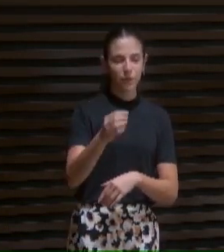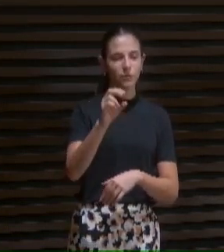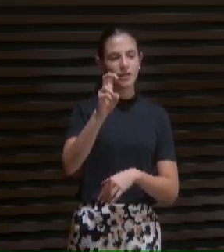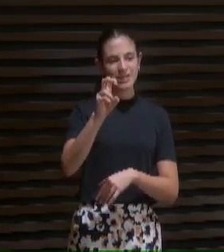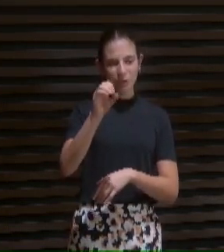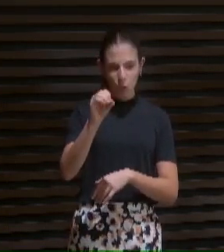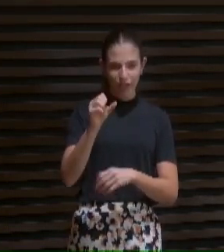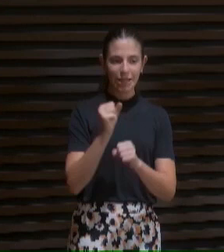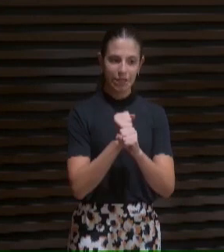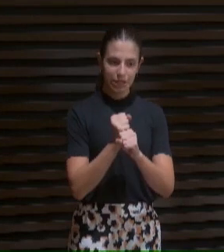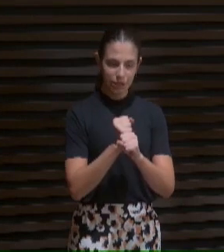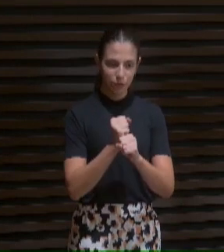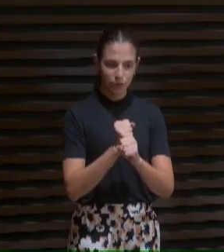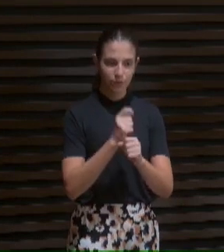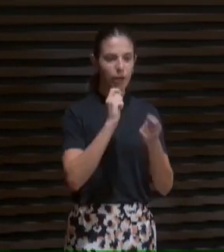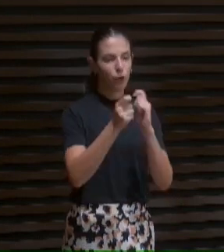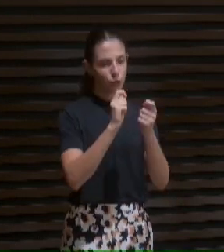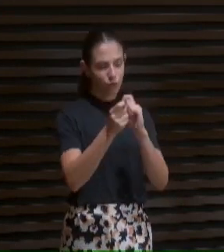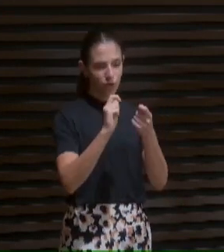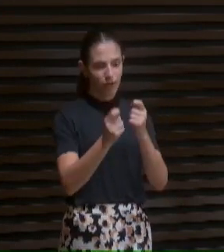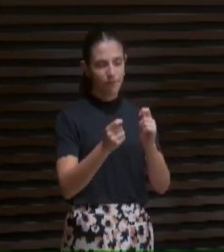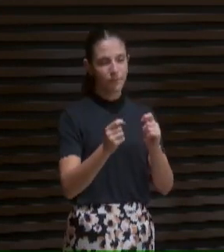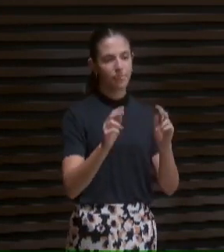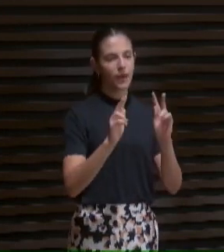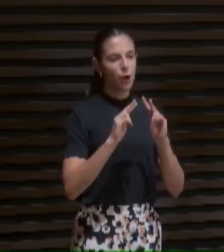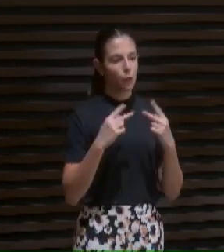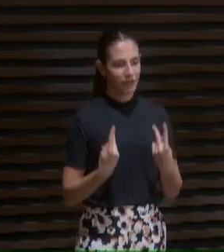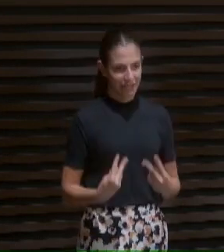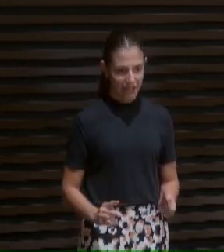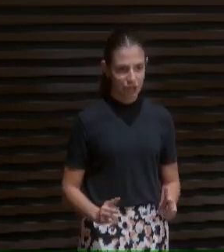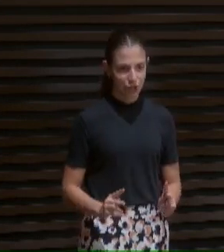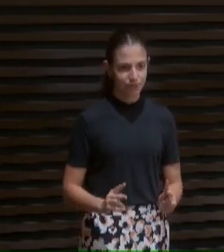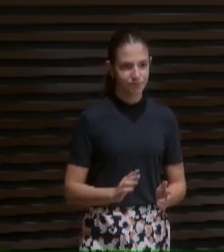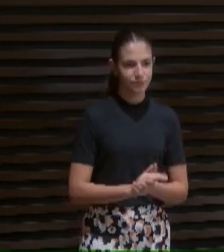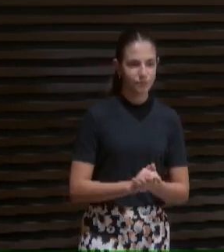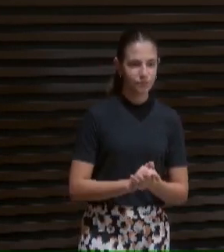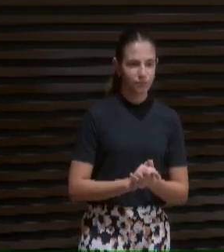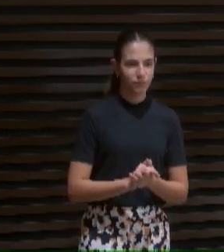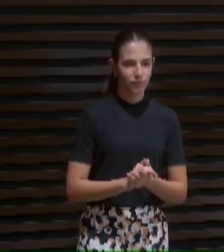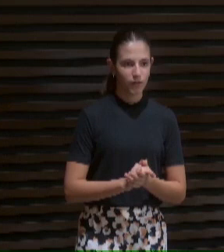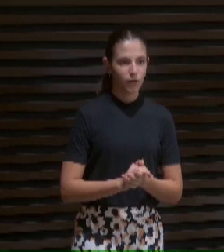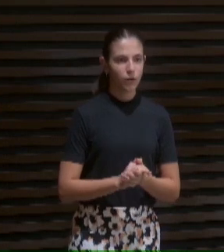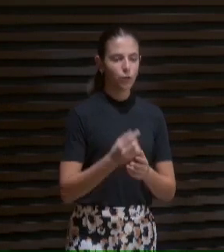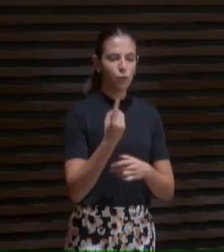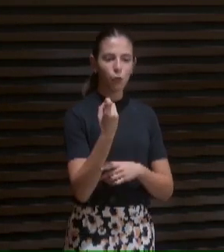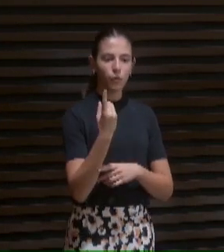para o controle da humanidade com uma só